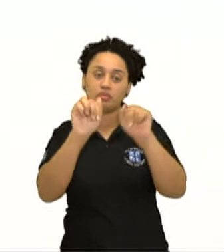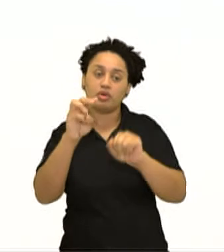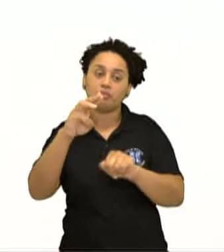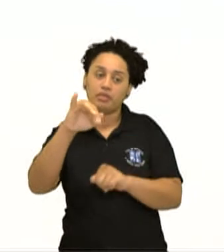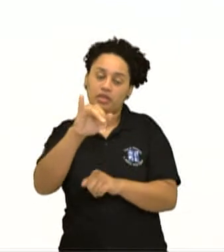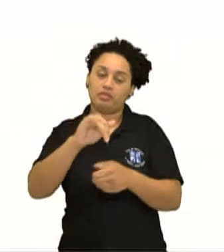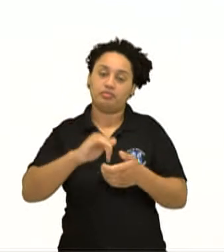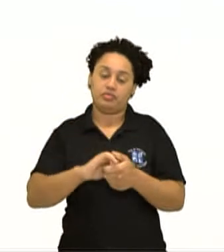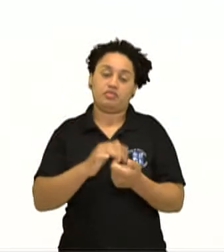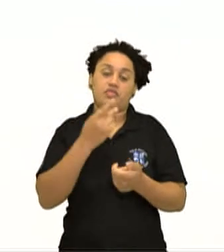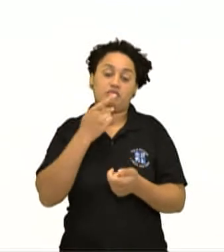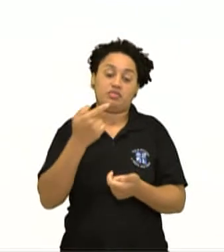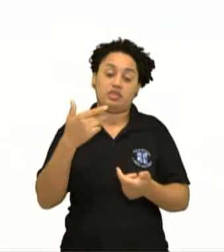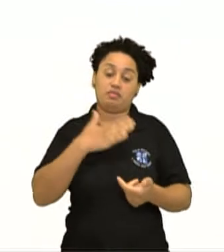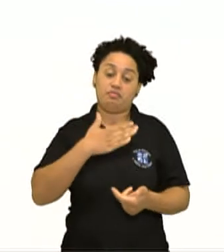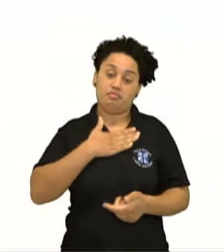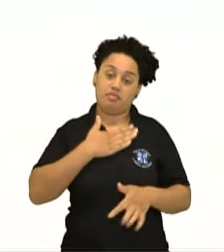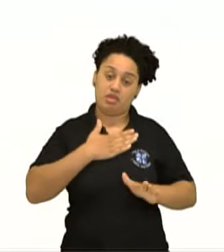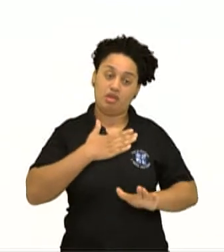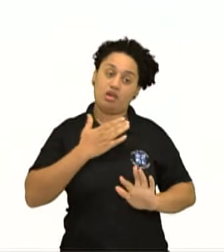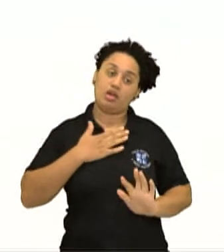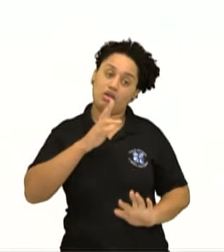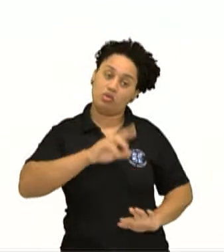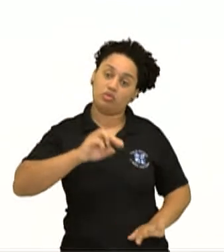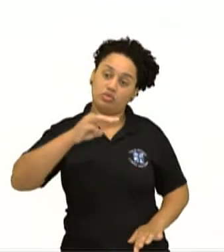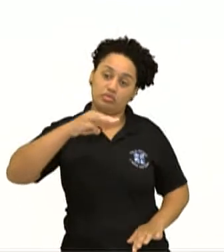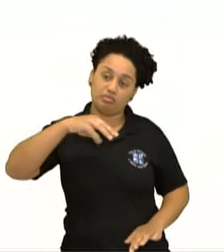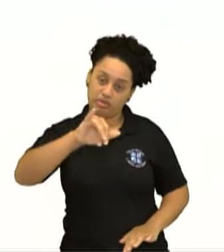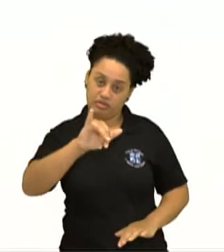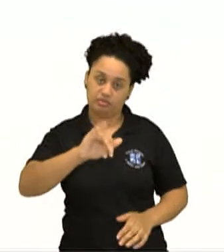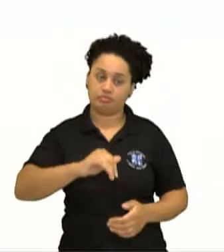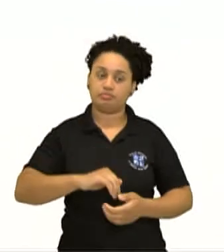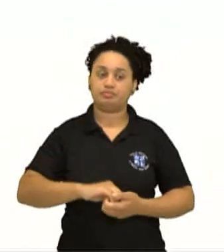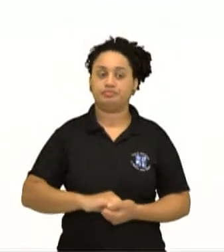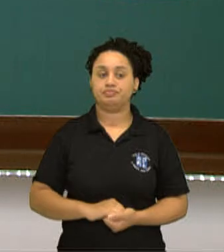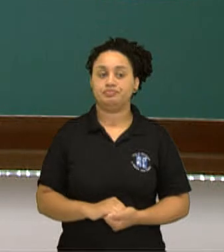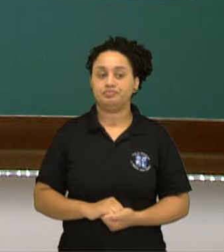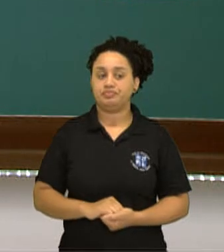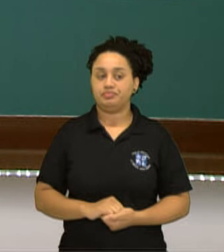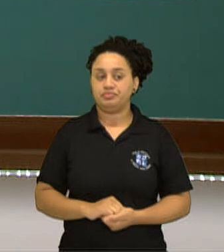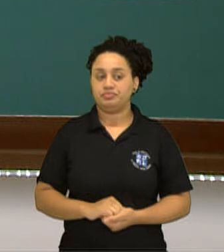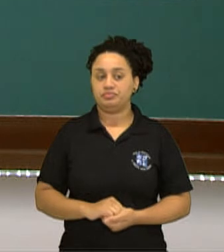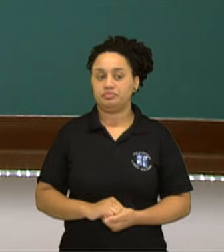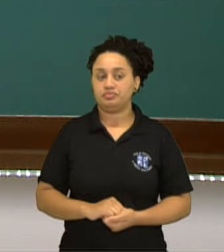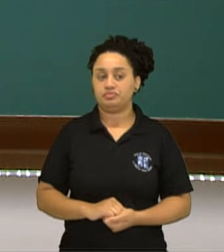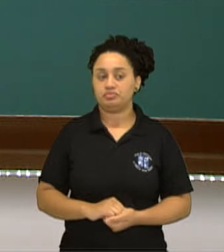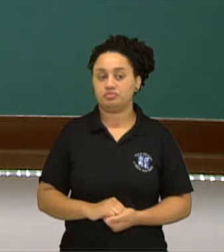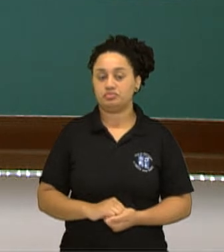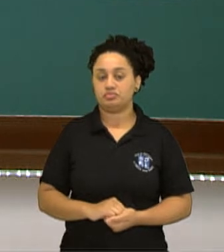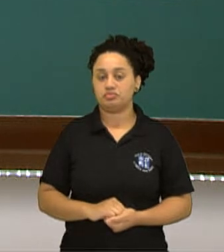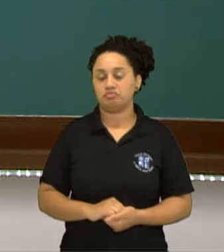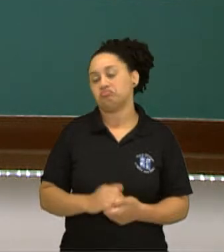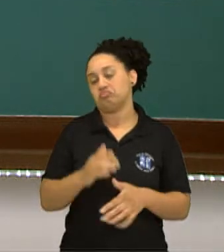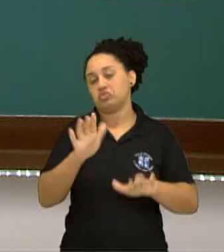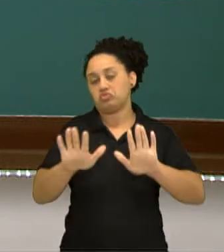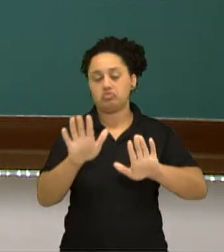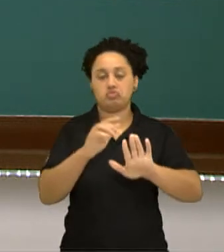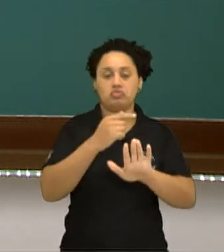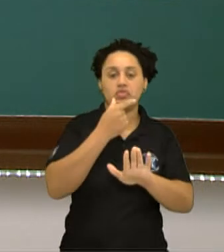mim, que é meu, eu vou usar mi. Não variam em gênero masculino ou feminino.